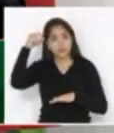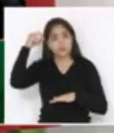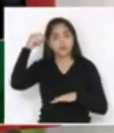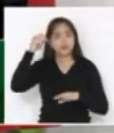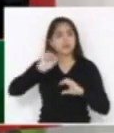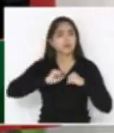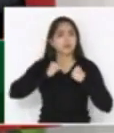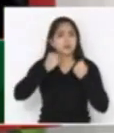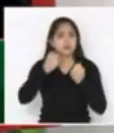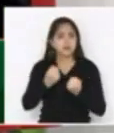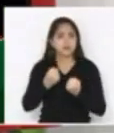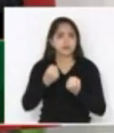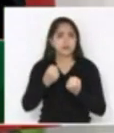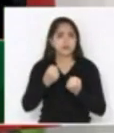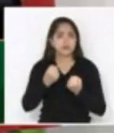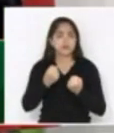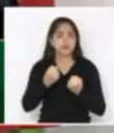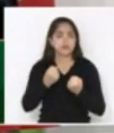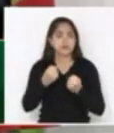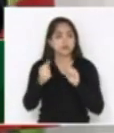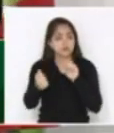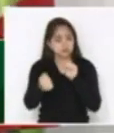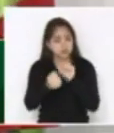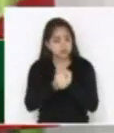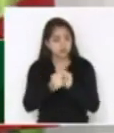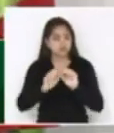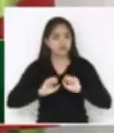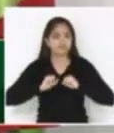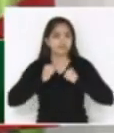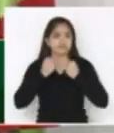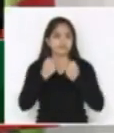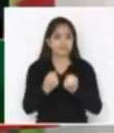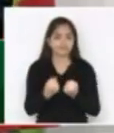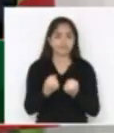essa tese. E nós temos junto para defender.